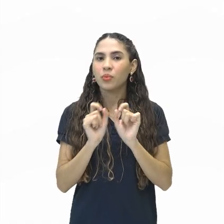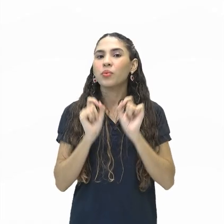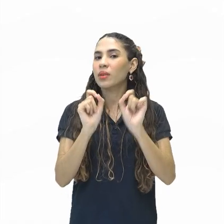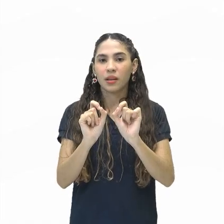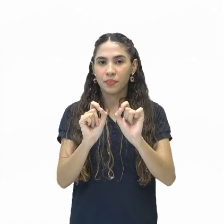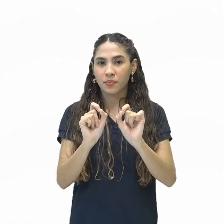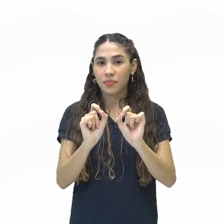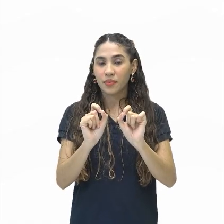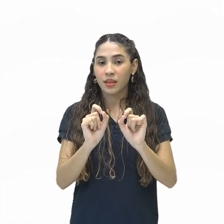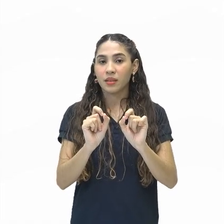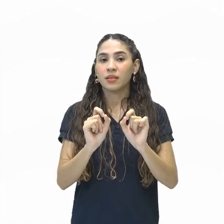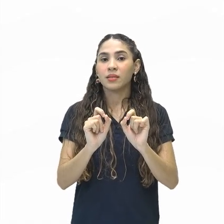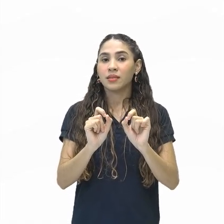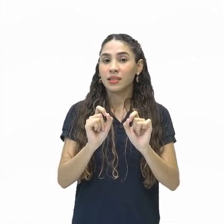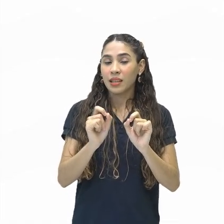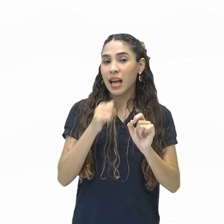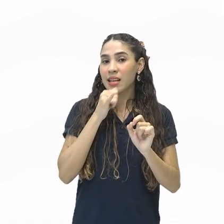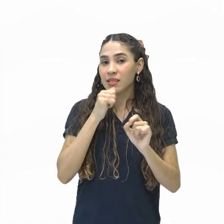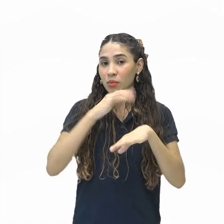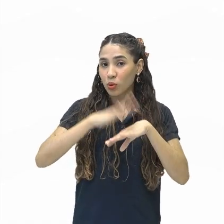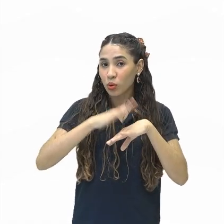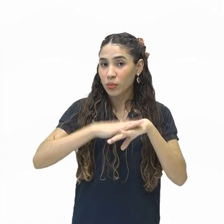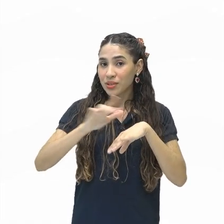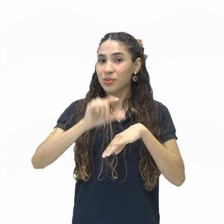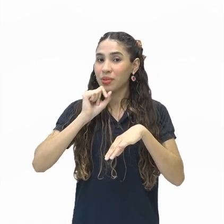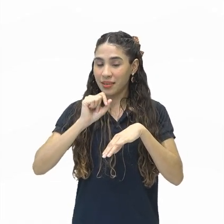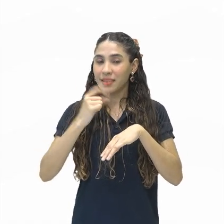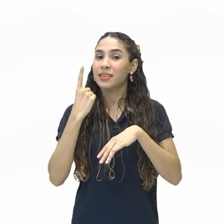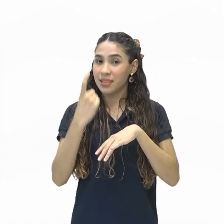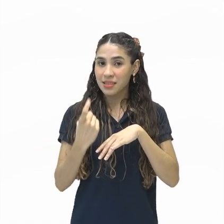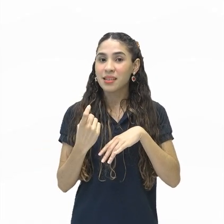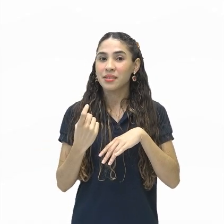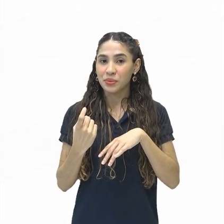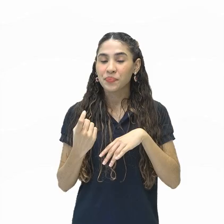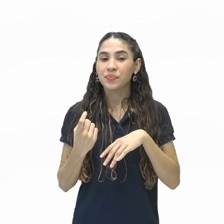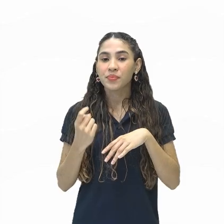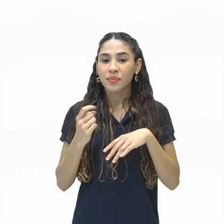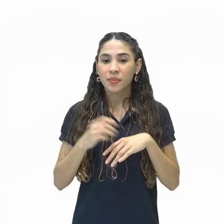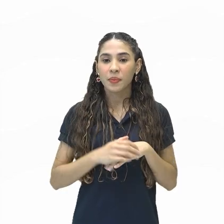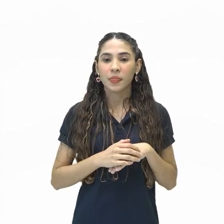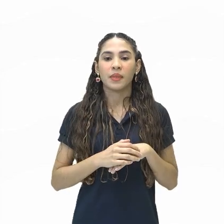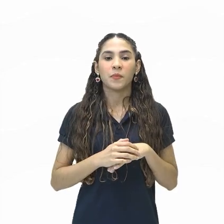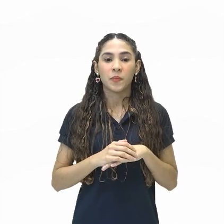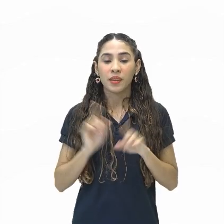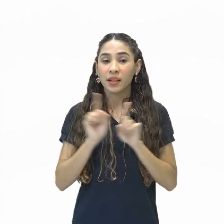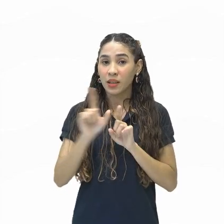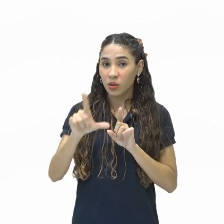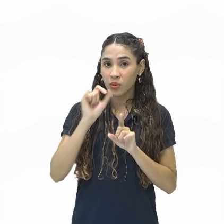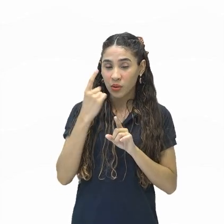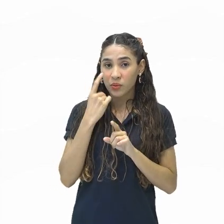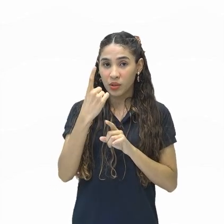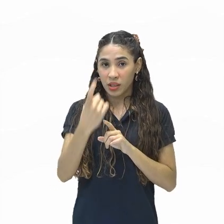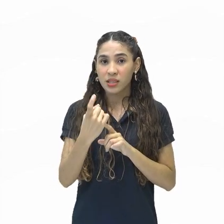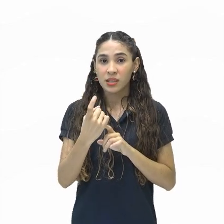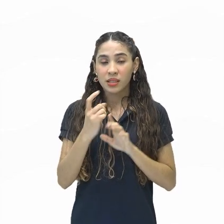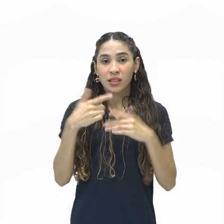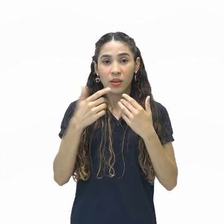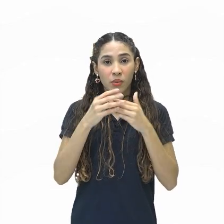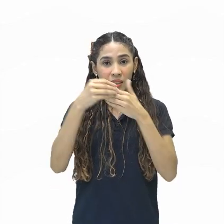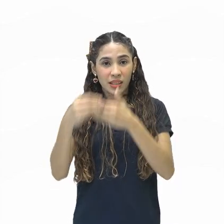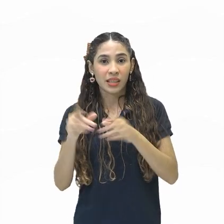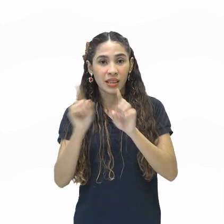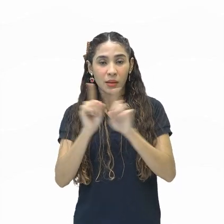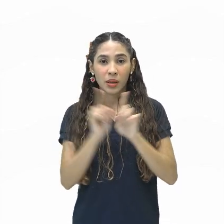quê? Nossas escolhas. Olha só que interessante, gente, né? Guia as nossas escolhas, guia